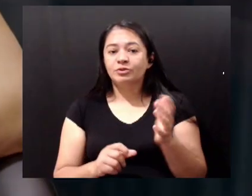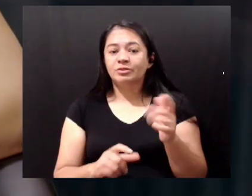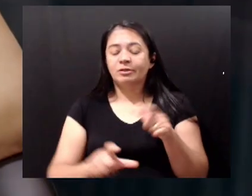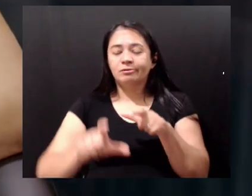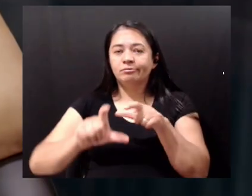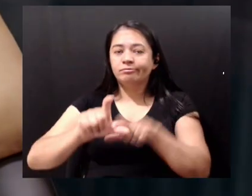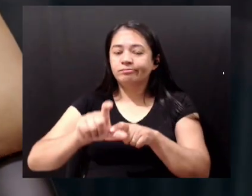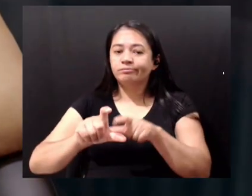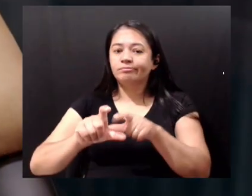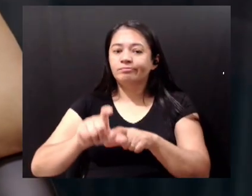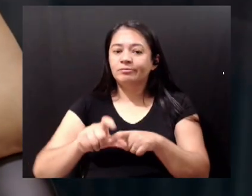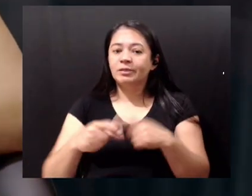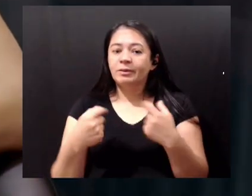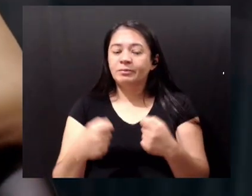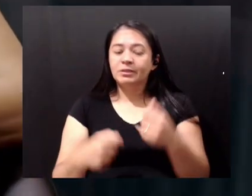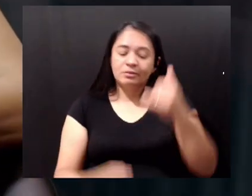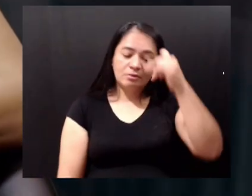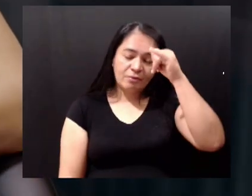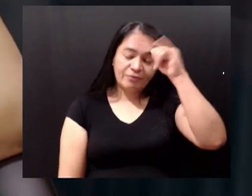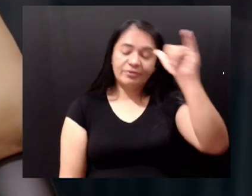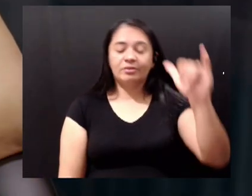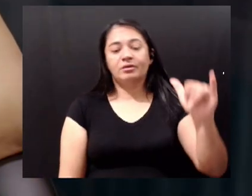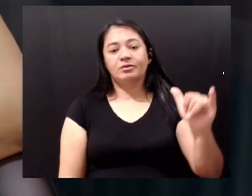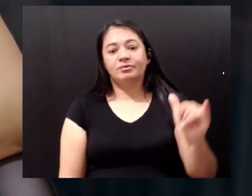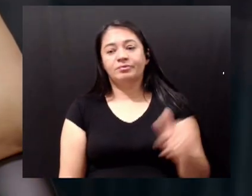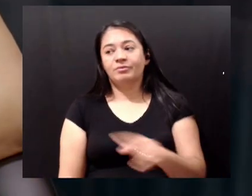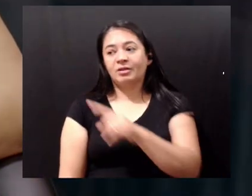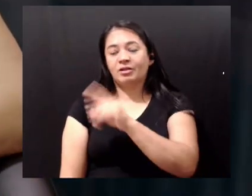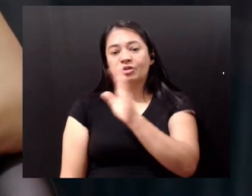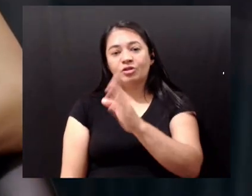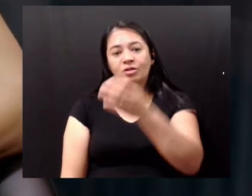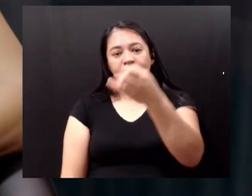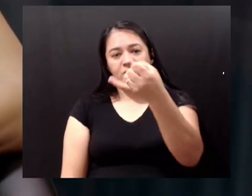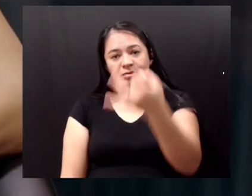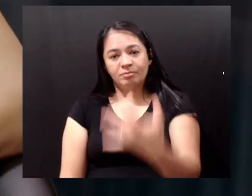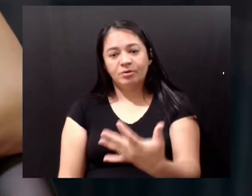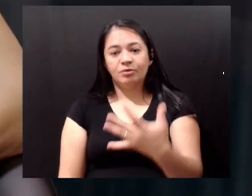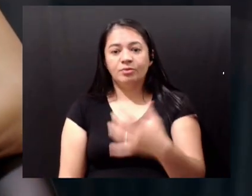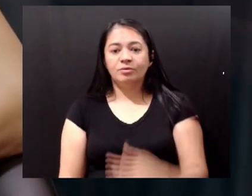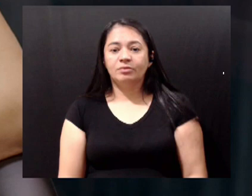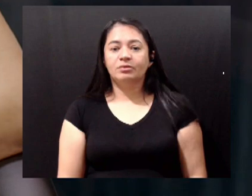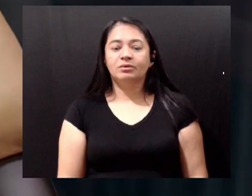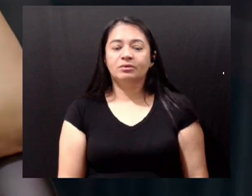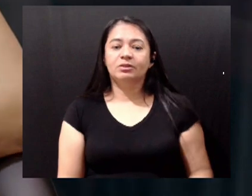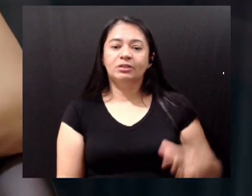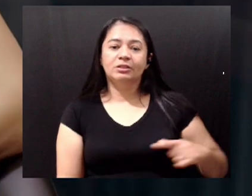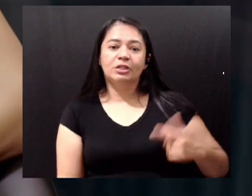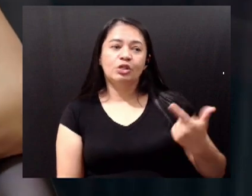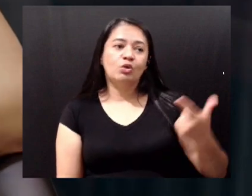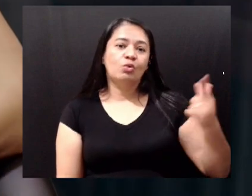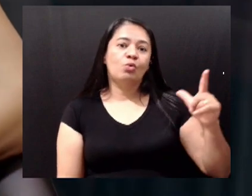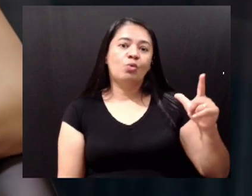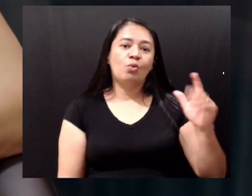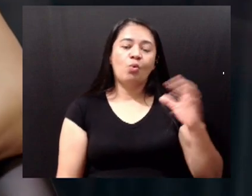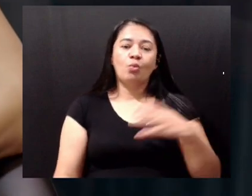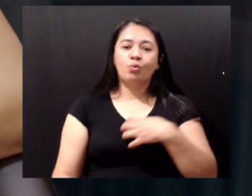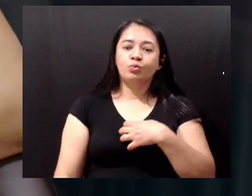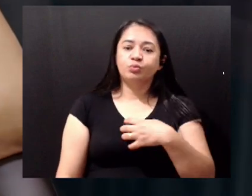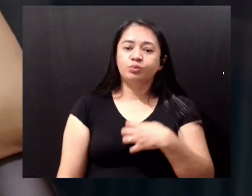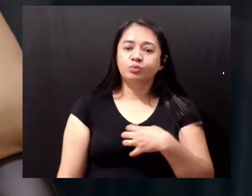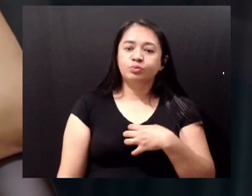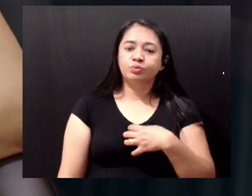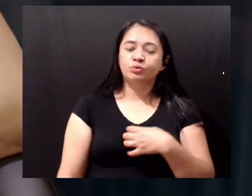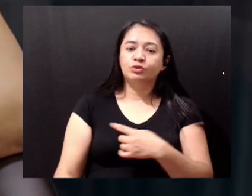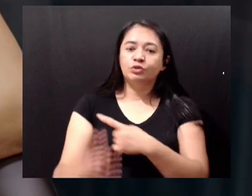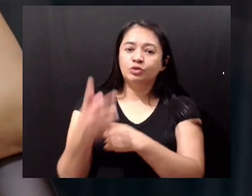que ser evitada, né? Como o Rogério bem disse anteriormente, existem outras formas, né, de cuidarmos aí